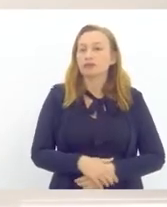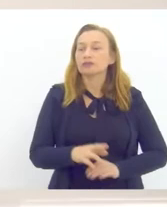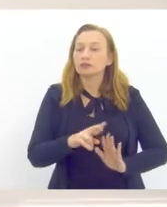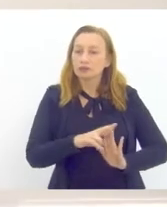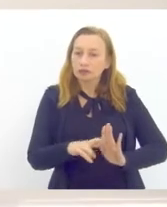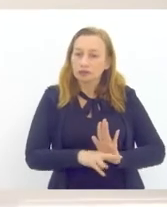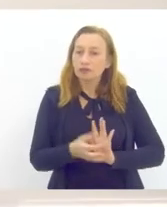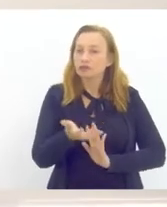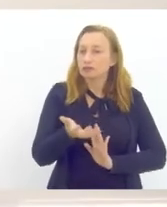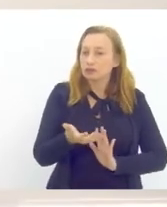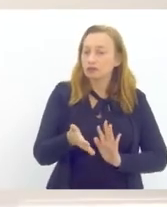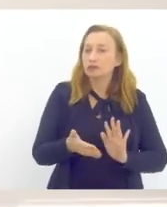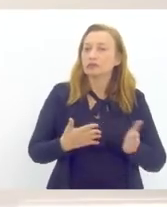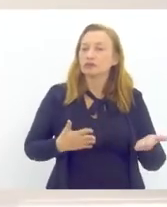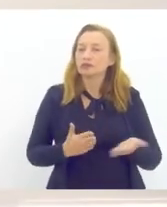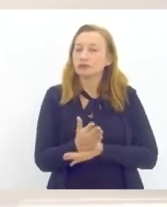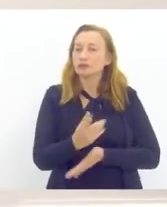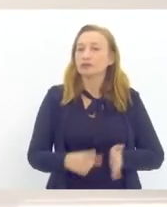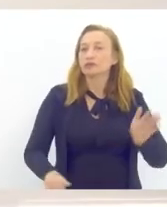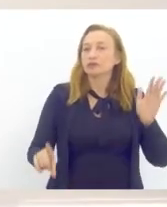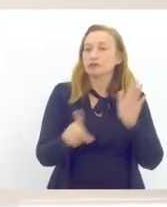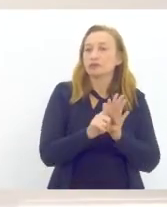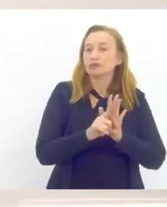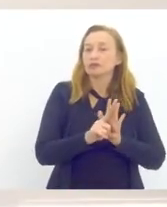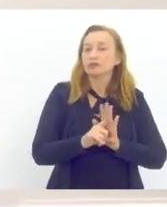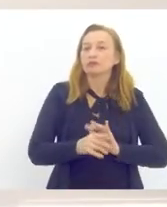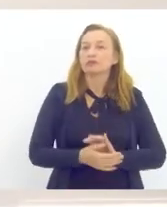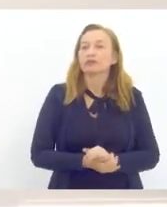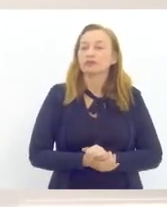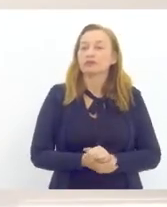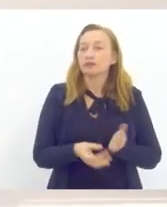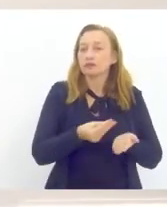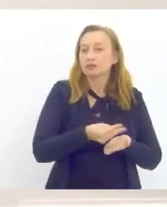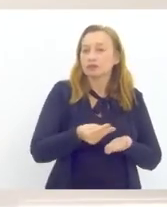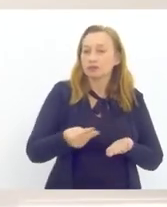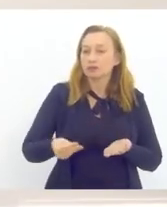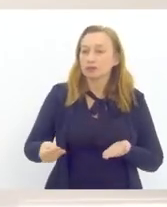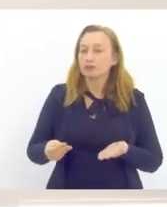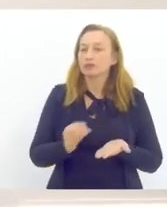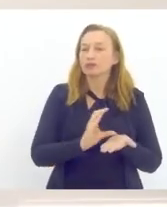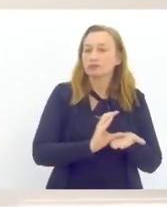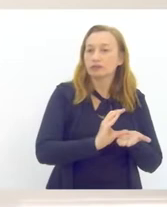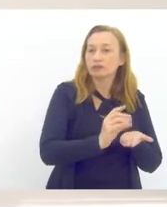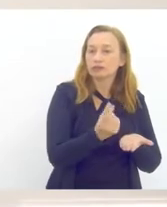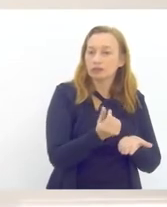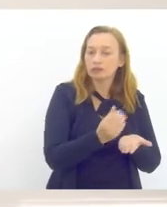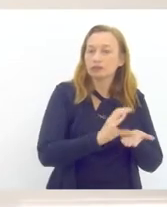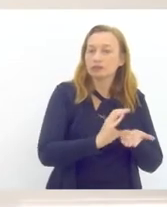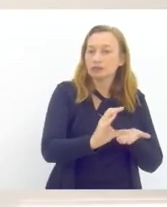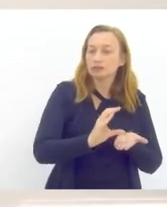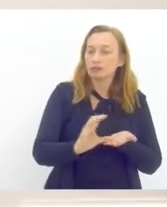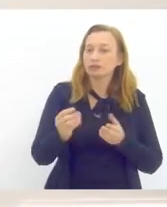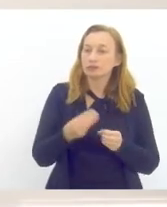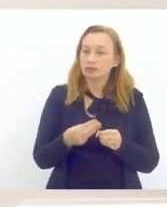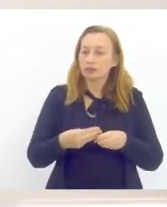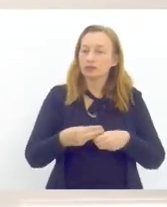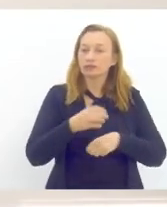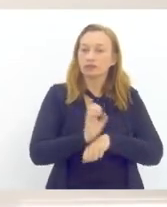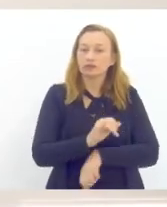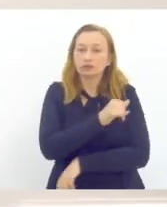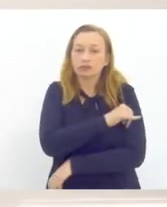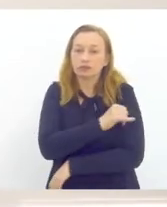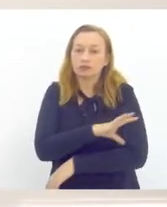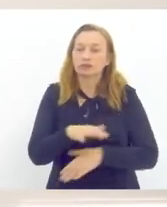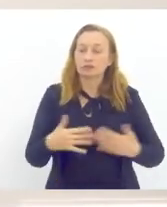quer, ao aprovar essa lei, estabelecer para a distribuição dos recursos entre os municípios do Estado do Rio de Janeiro.